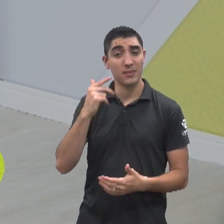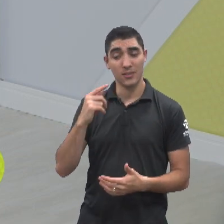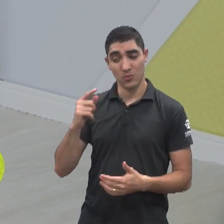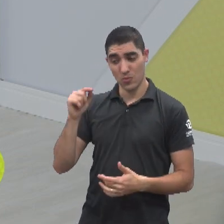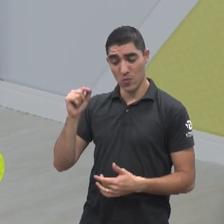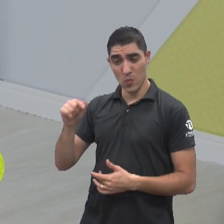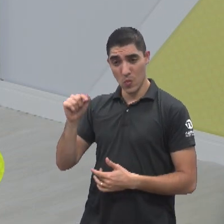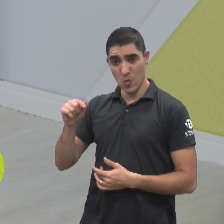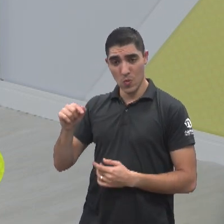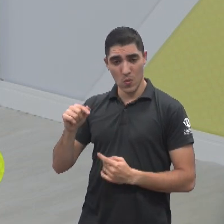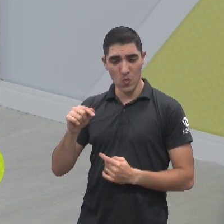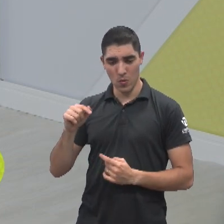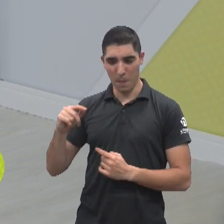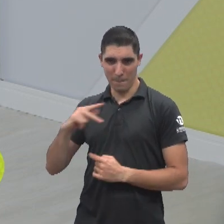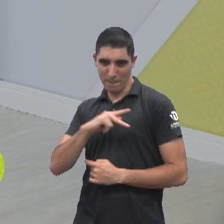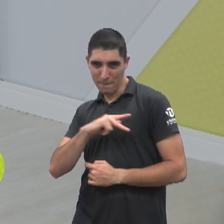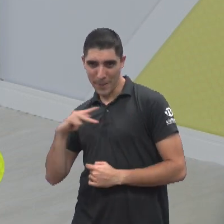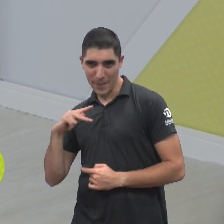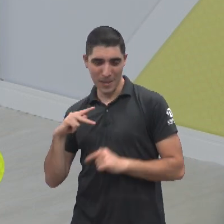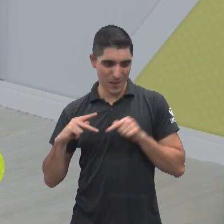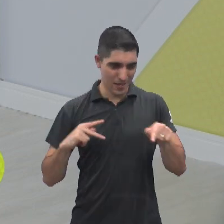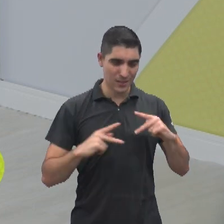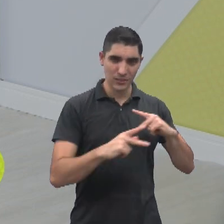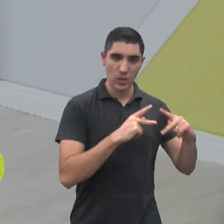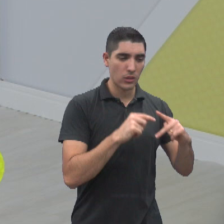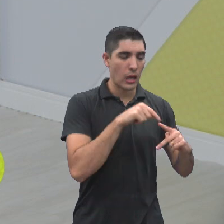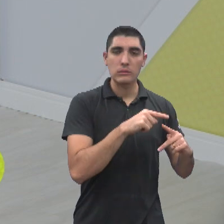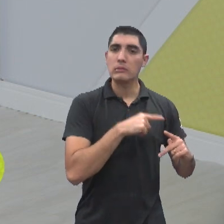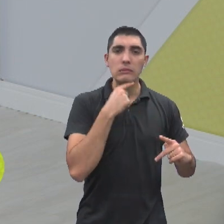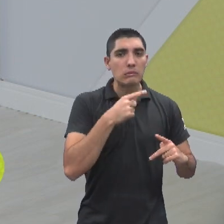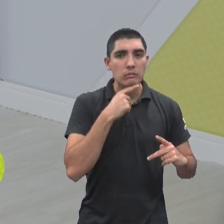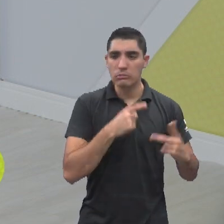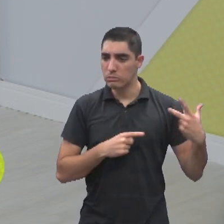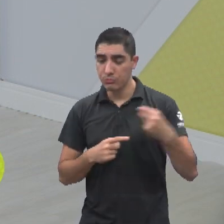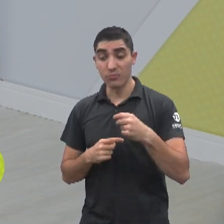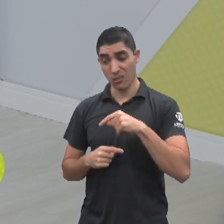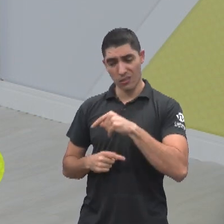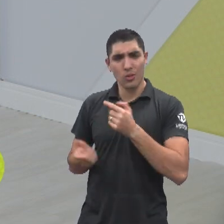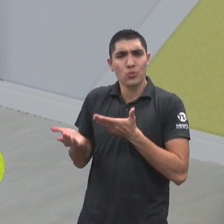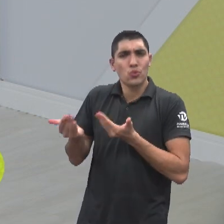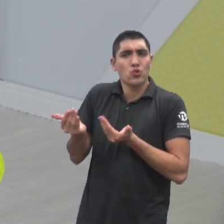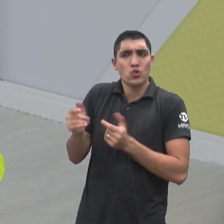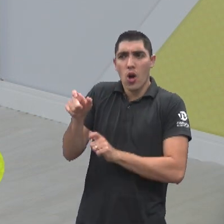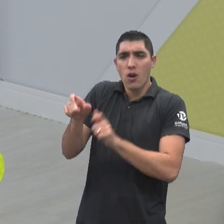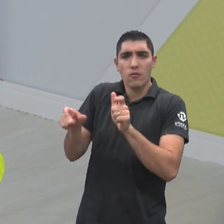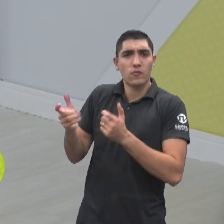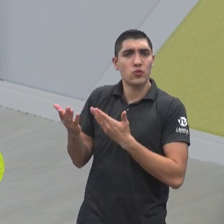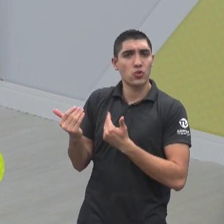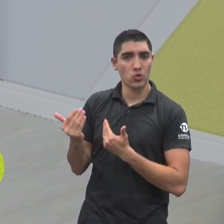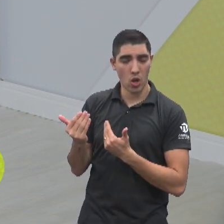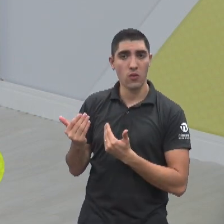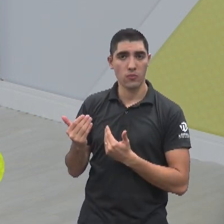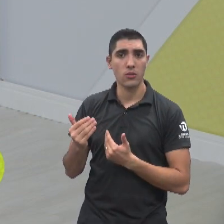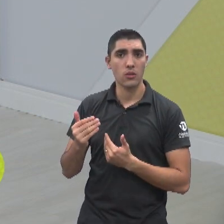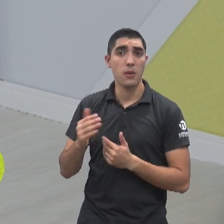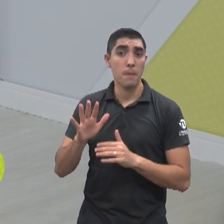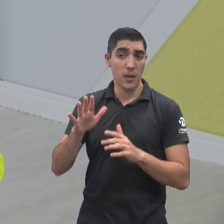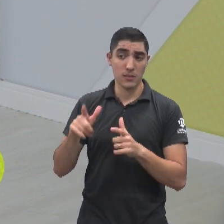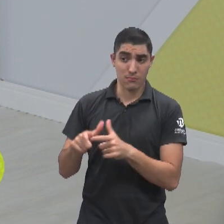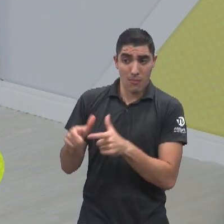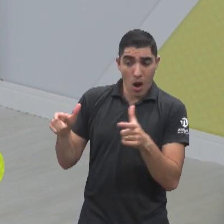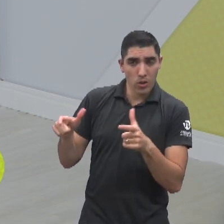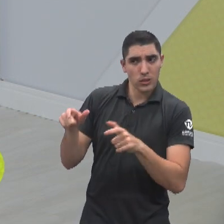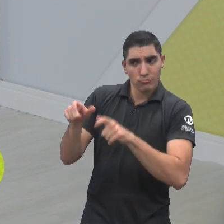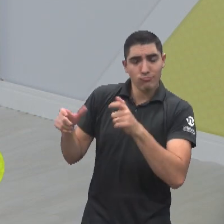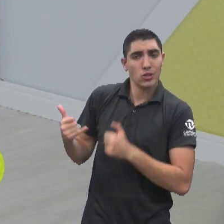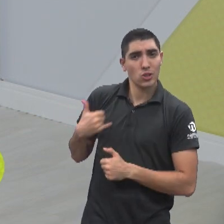liga esse São José e Pinheiros, esse time do Pinheiros, que é um time jovem, com algumas exceções aqui, mas de modo geral é um time jovem